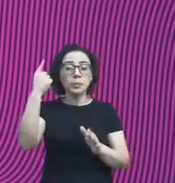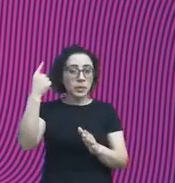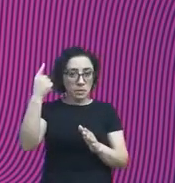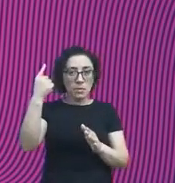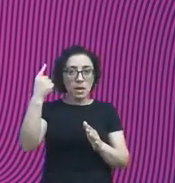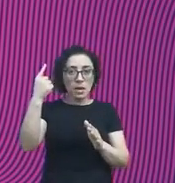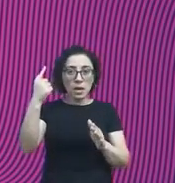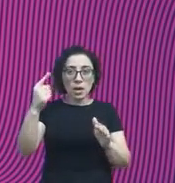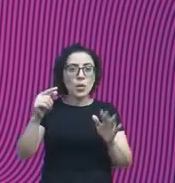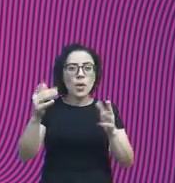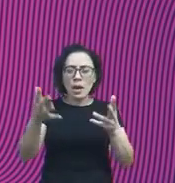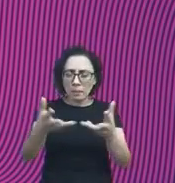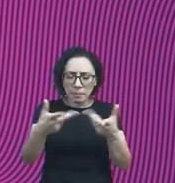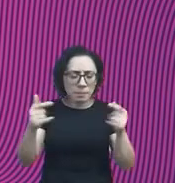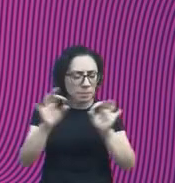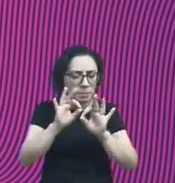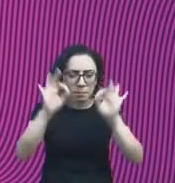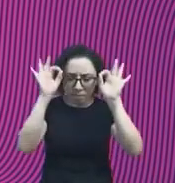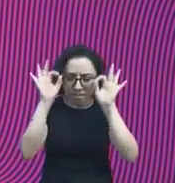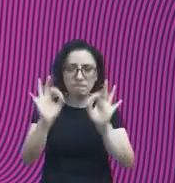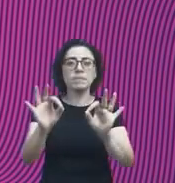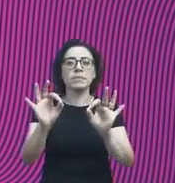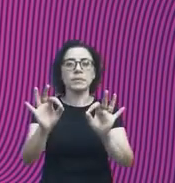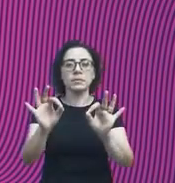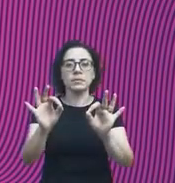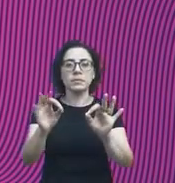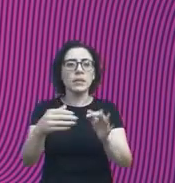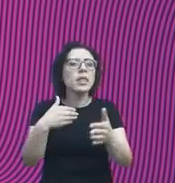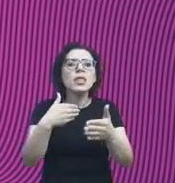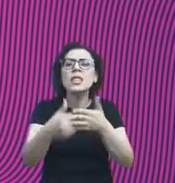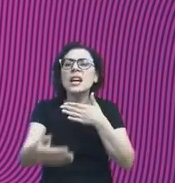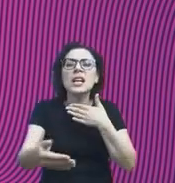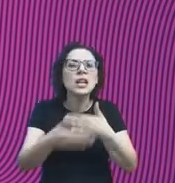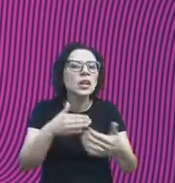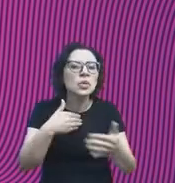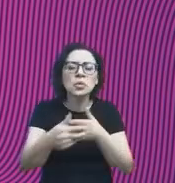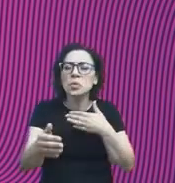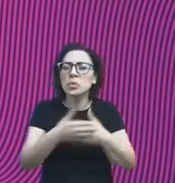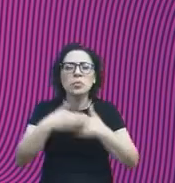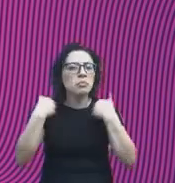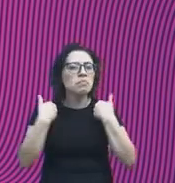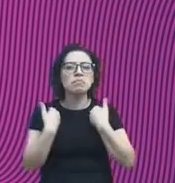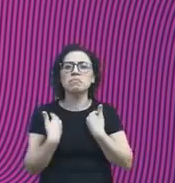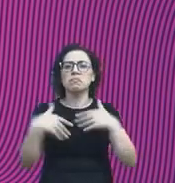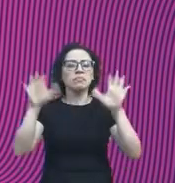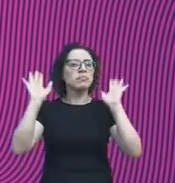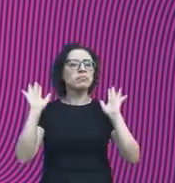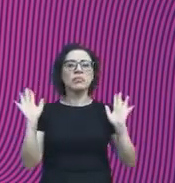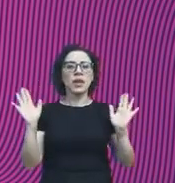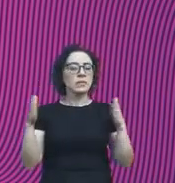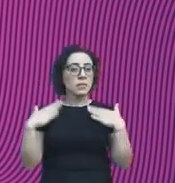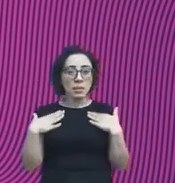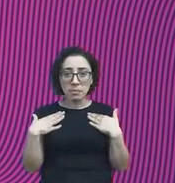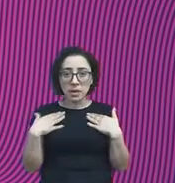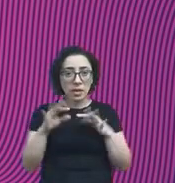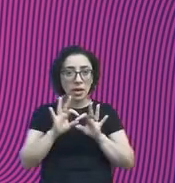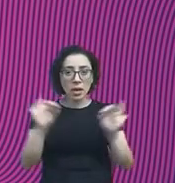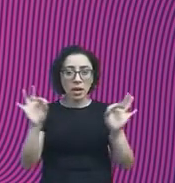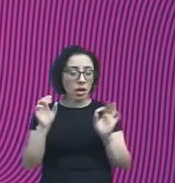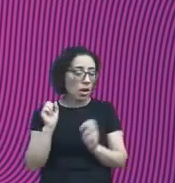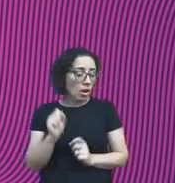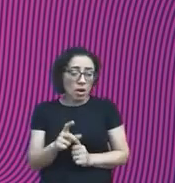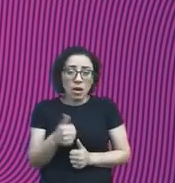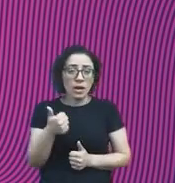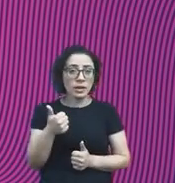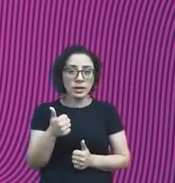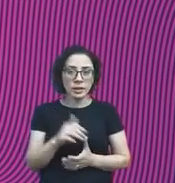eficiência, seja qual for a forma, para mim, está tudo muito bem. Agora, seja qual